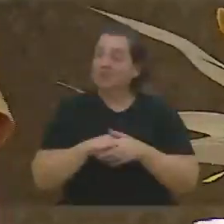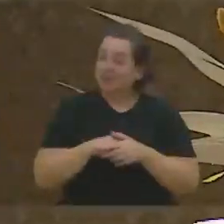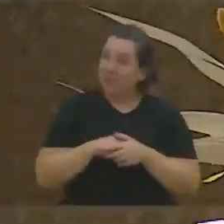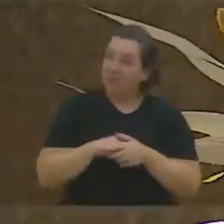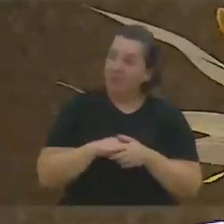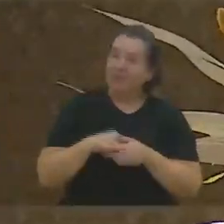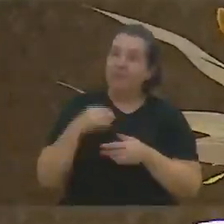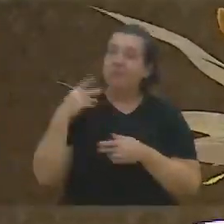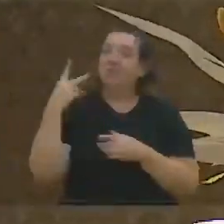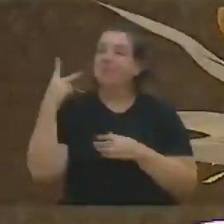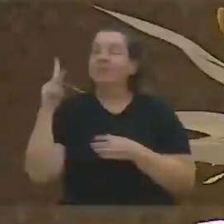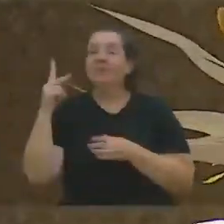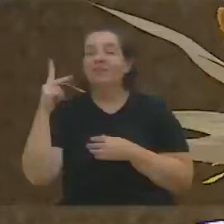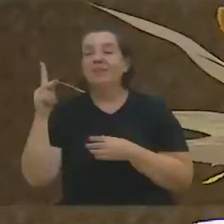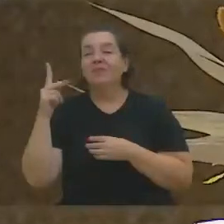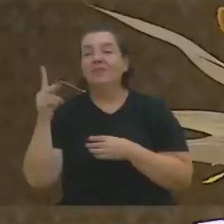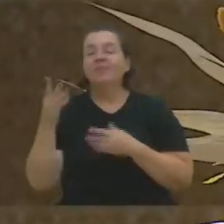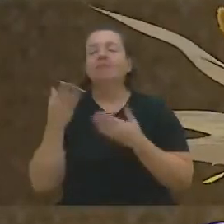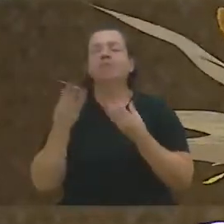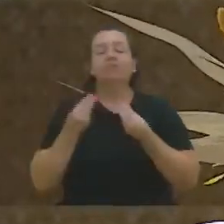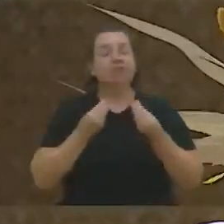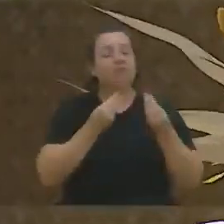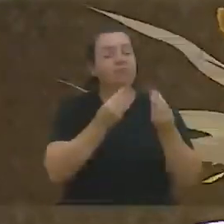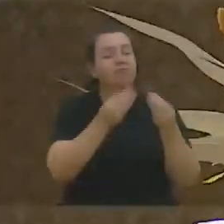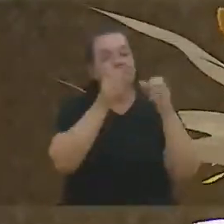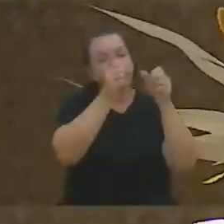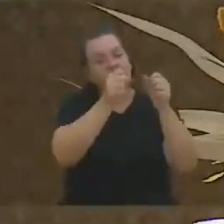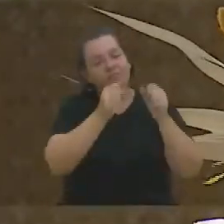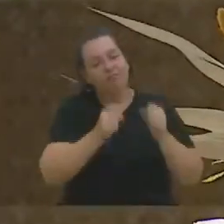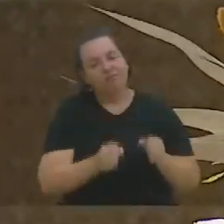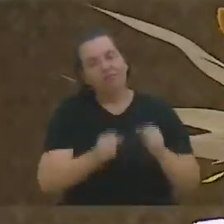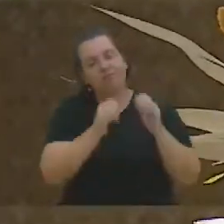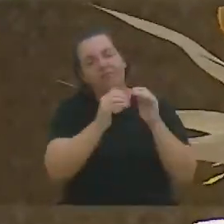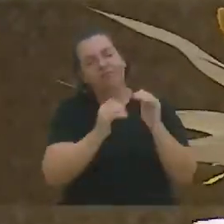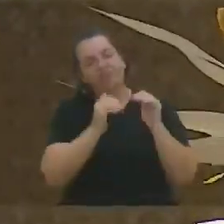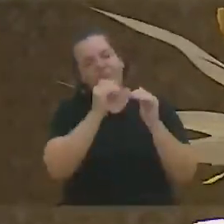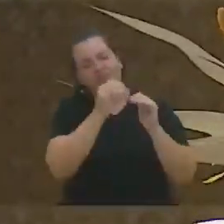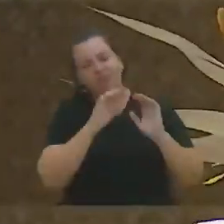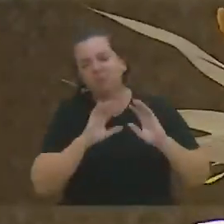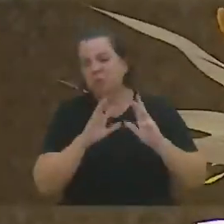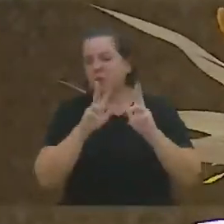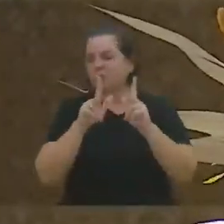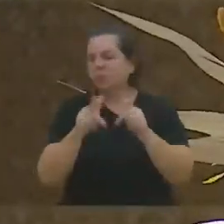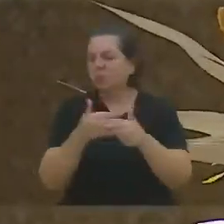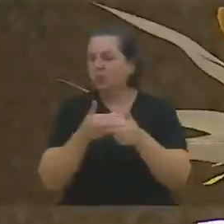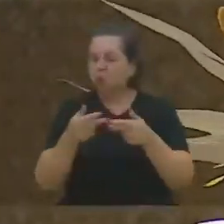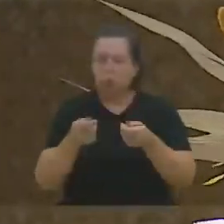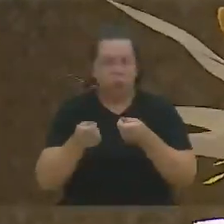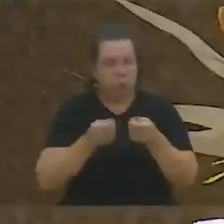Vós lhe destes poder sobre tudo,